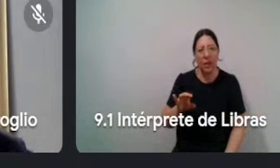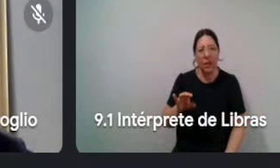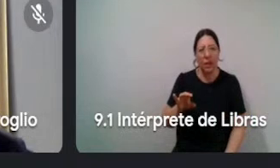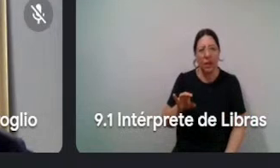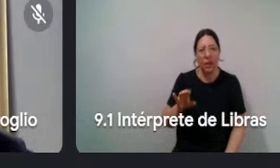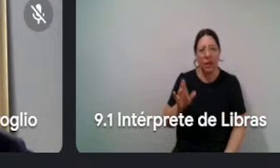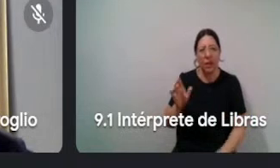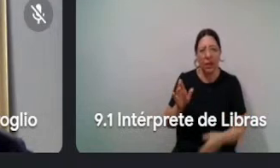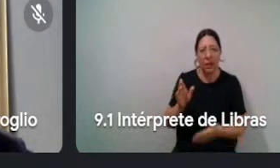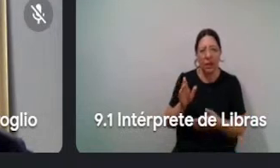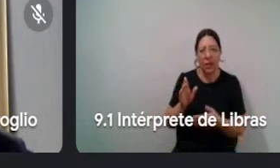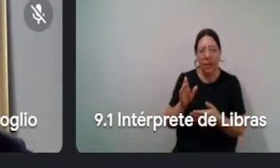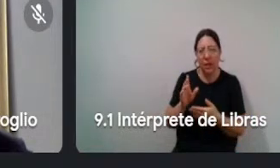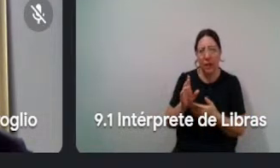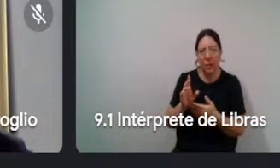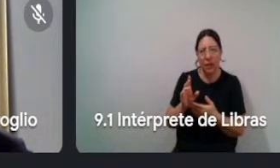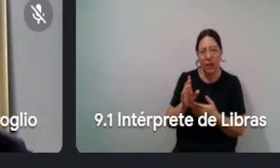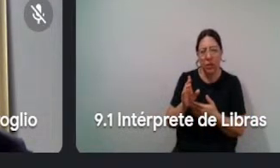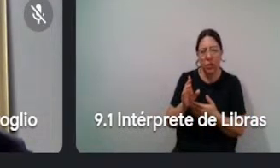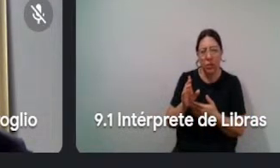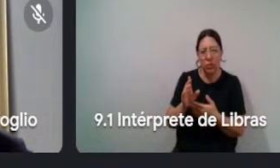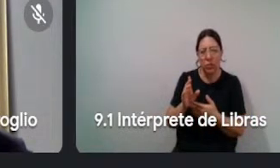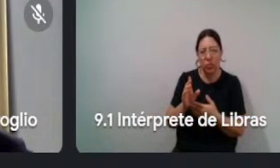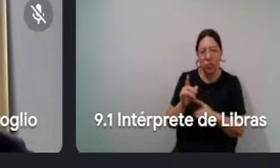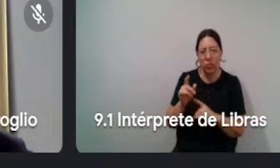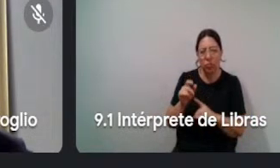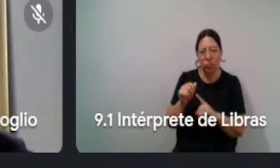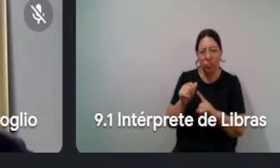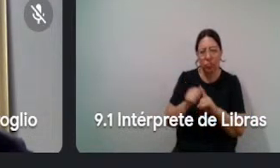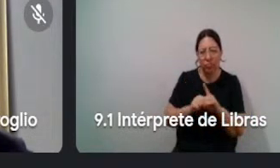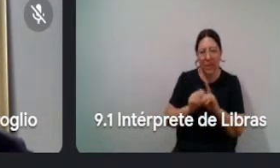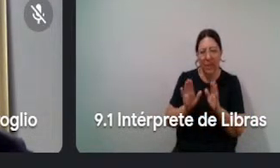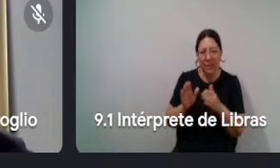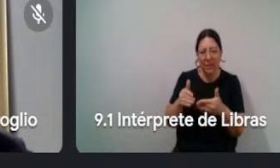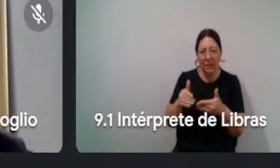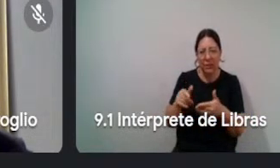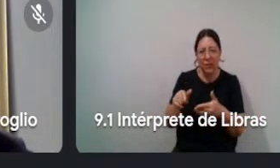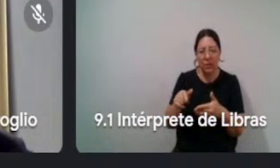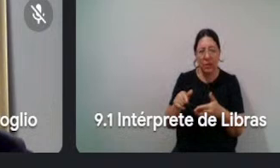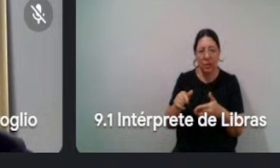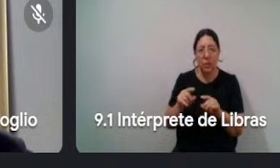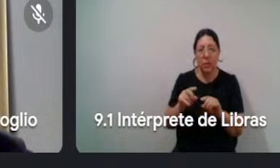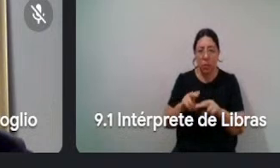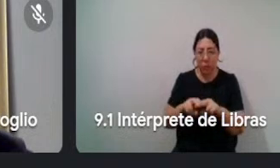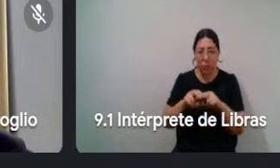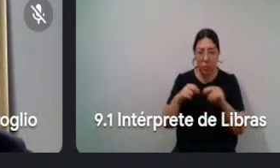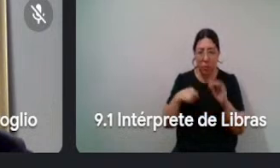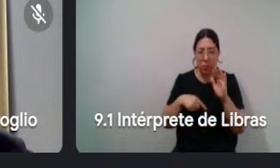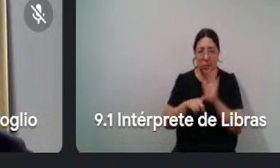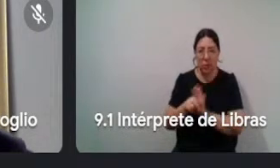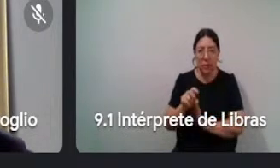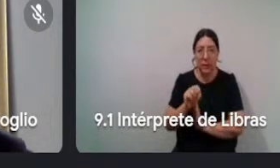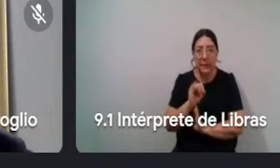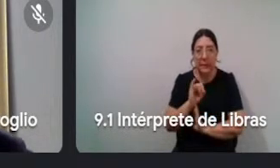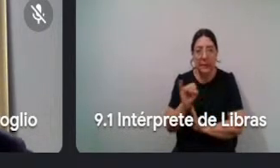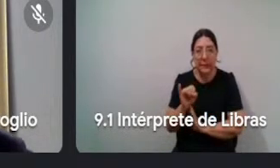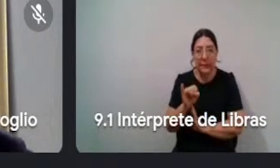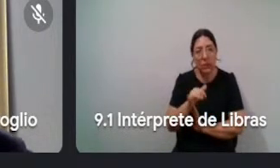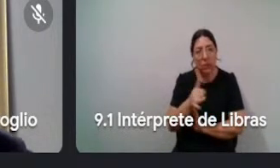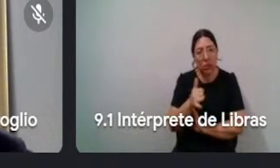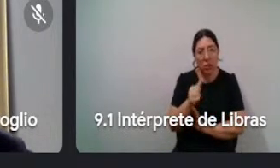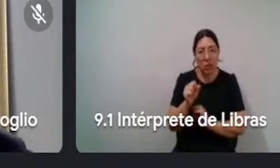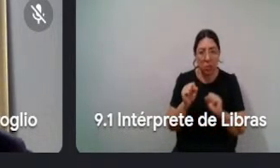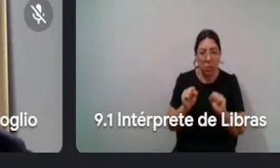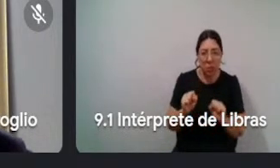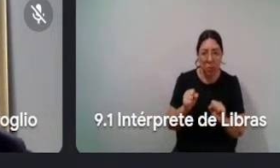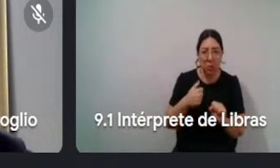ano. Então, por isso que eu estou questionando, entendeu? Mas aí, sendo em janeiro, eu já vou providenciar os nomes dos colegas que vão